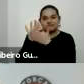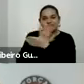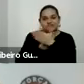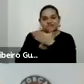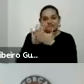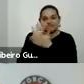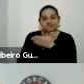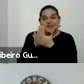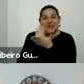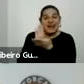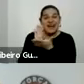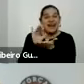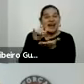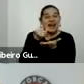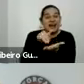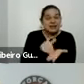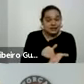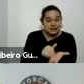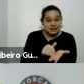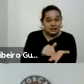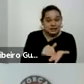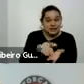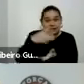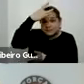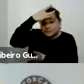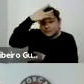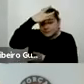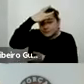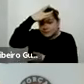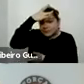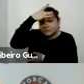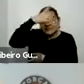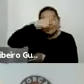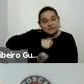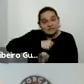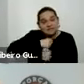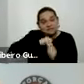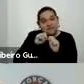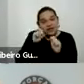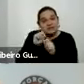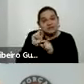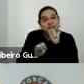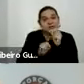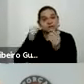que uma mente brilhante entre com uma ação com a